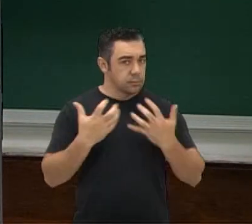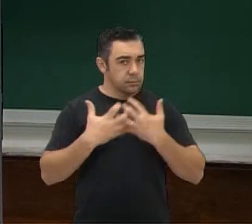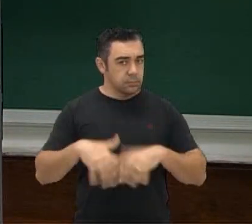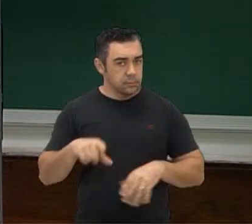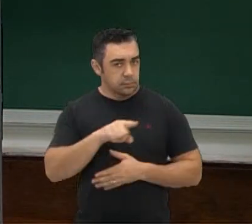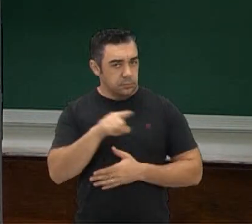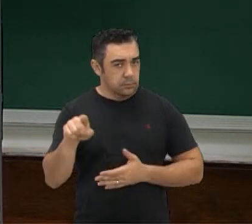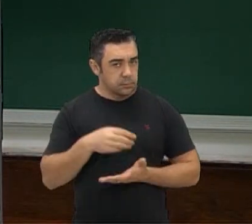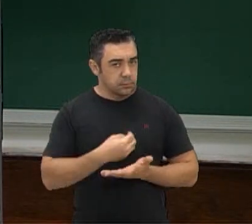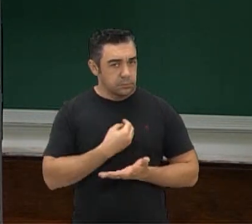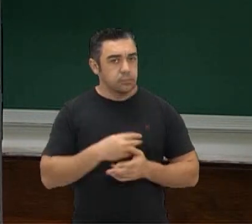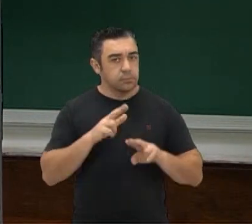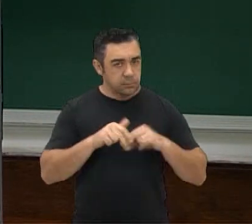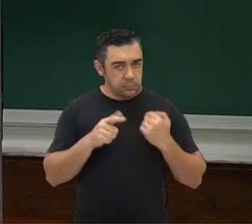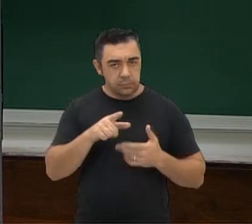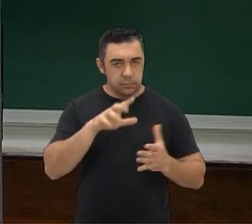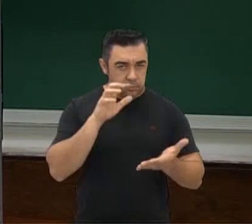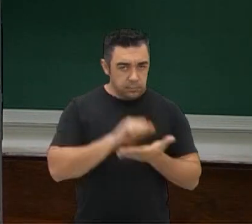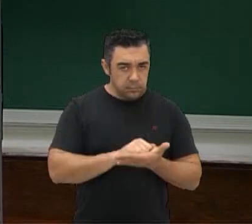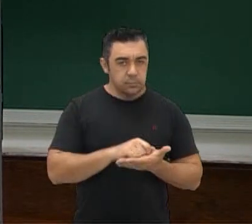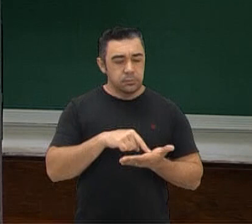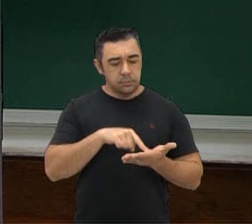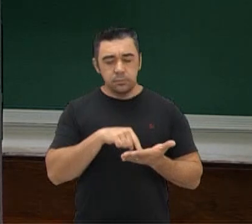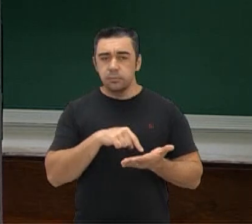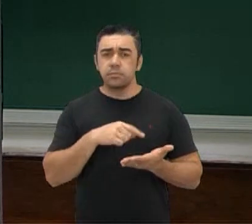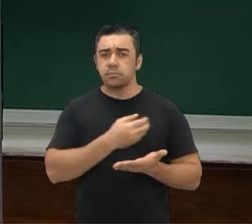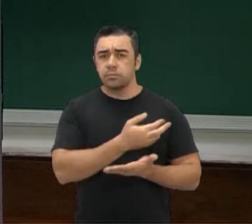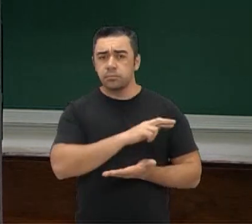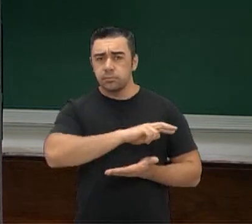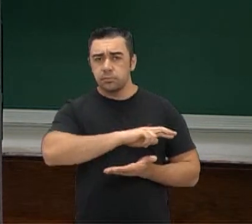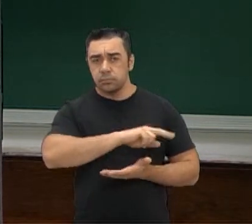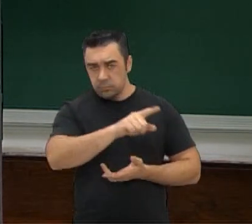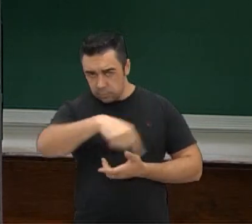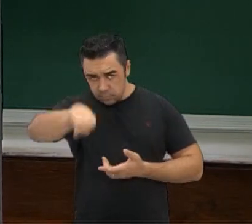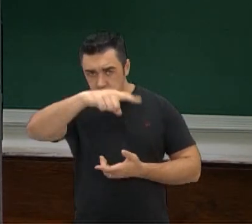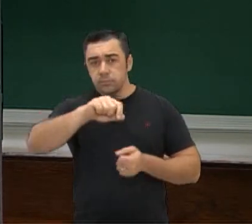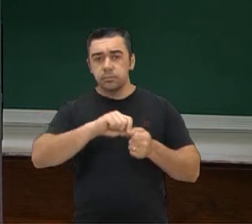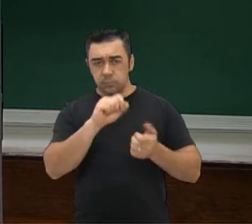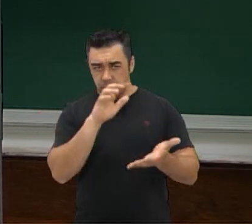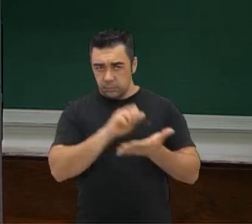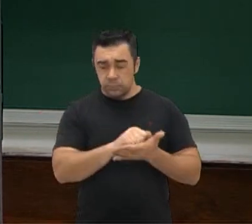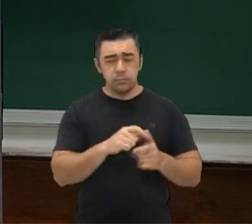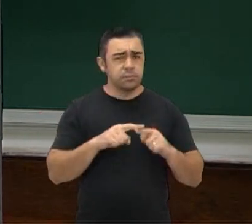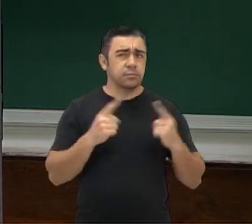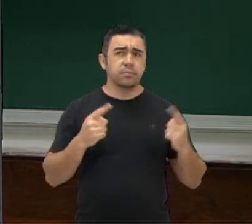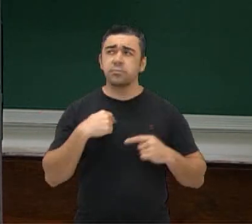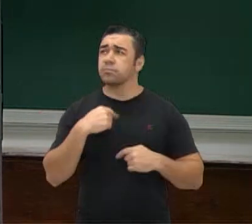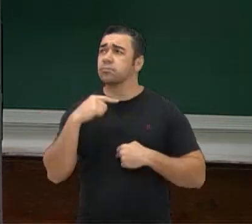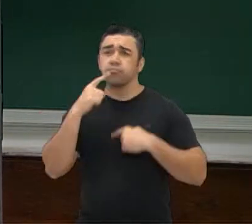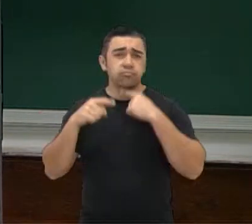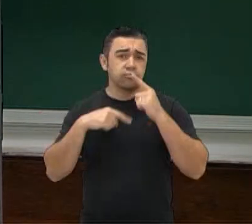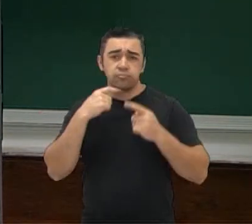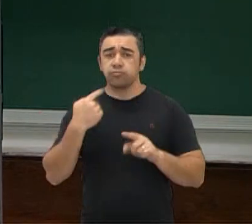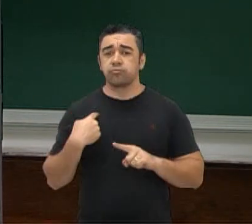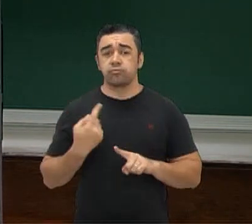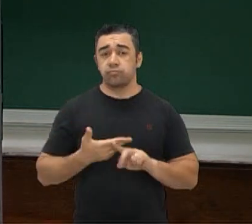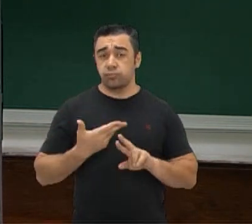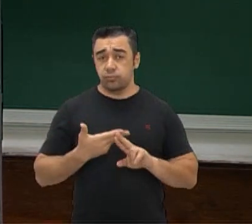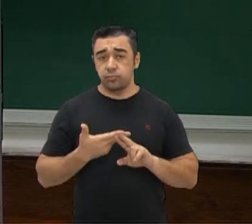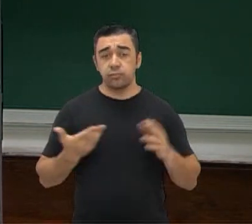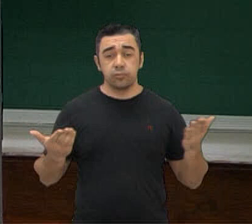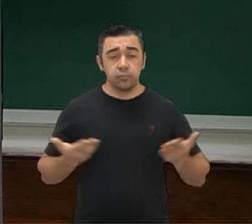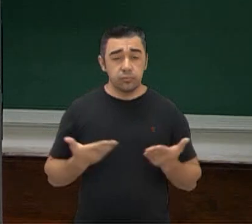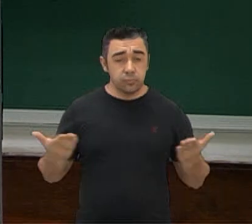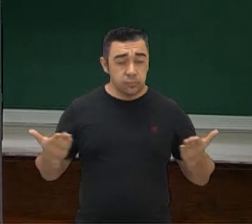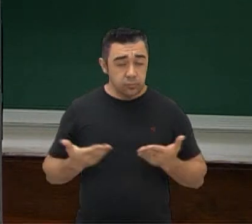vocês. Por isso que vocês fizeram inscrição, a gente ficou falando, vários de vocês fizeram, né? Mas, professora, eu fico na dúvida, para que eu vou usar? Então, na aula de hoje,